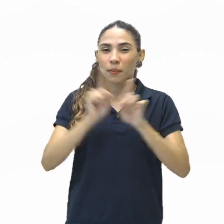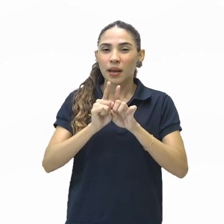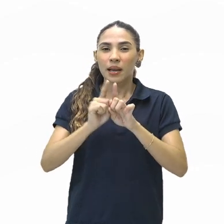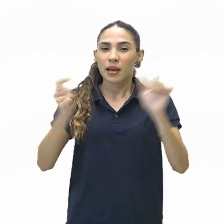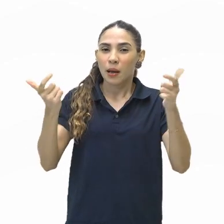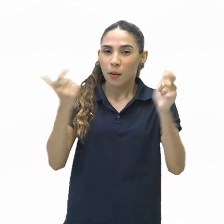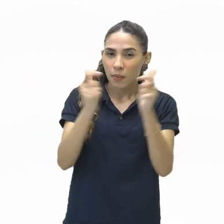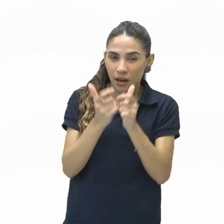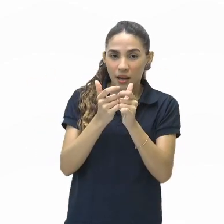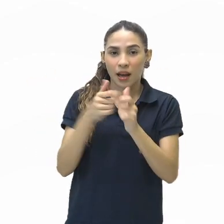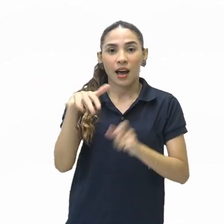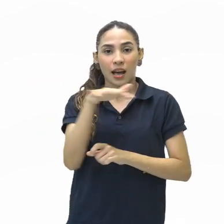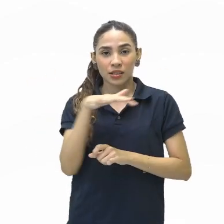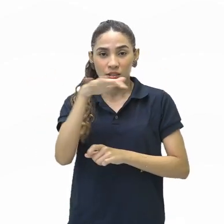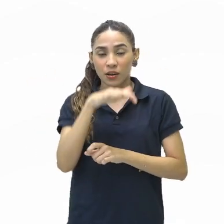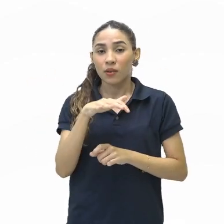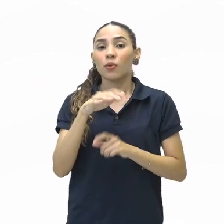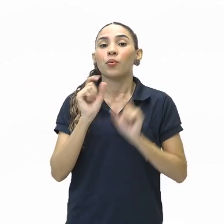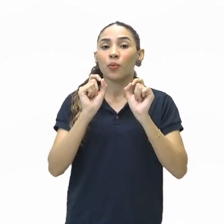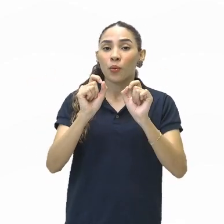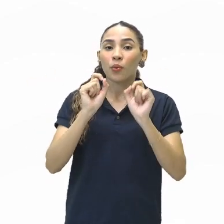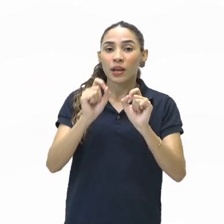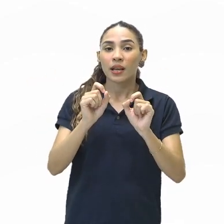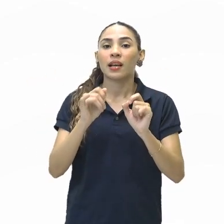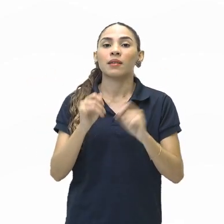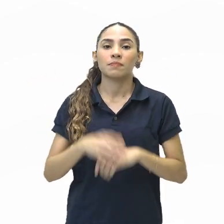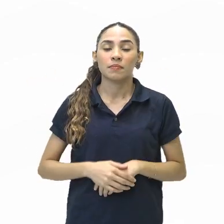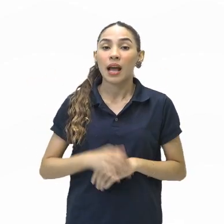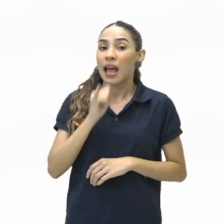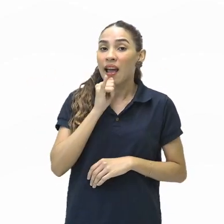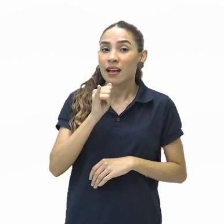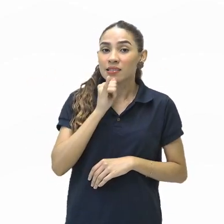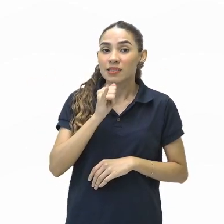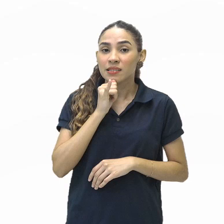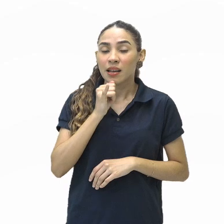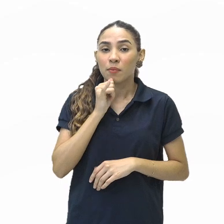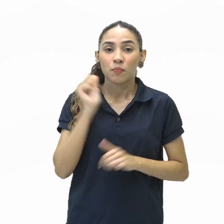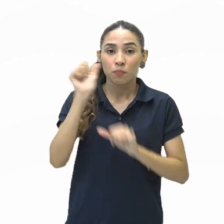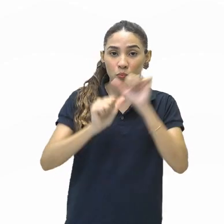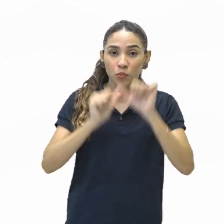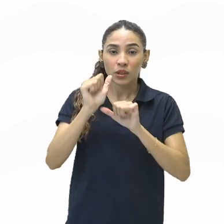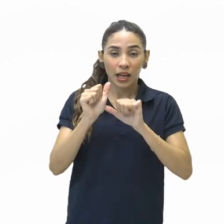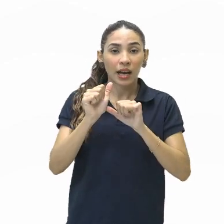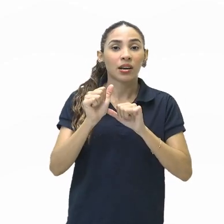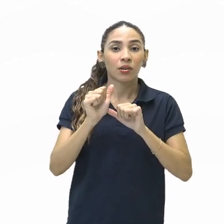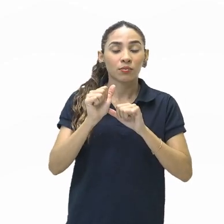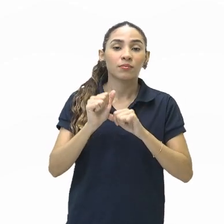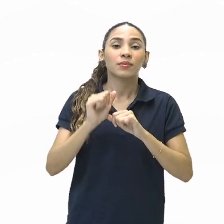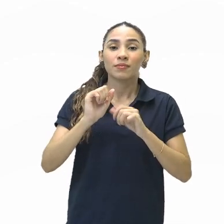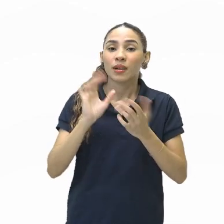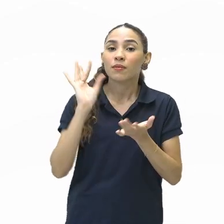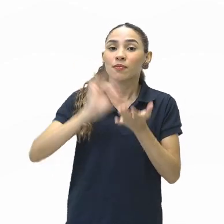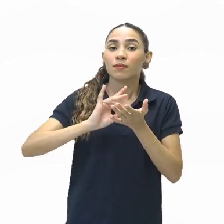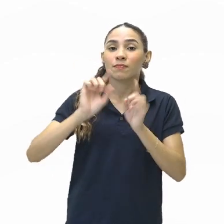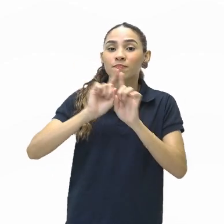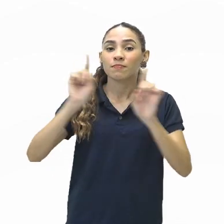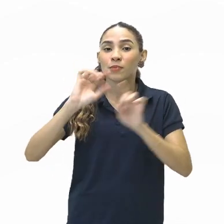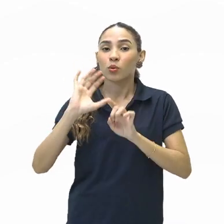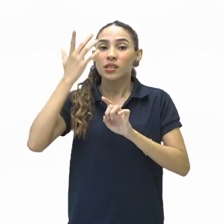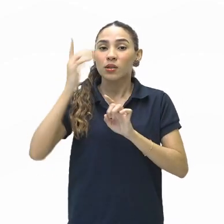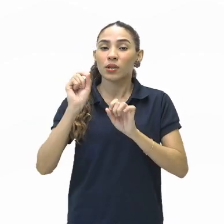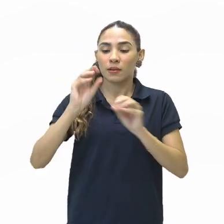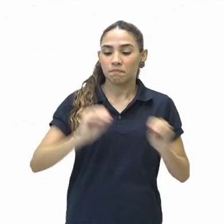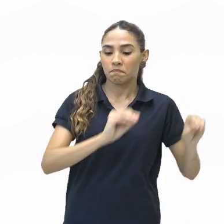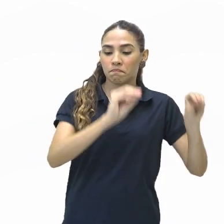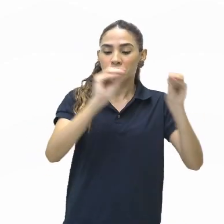estavam nessas regiões, elas foram, vamos dizer assim, desalojadas E eles acabaram indo para o interior da